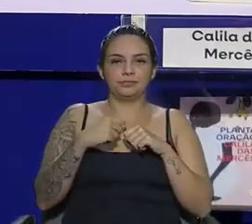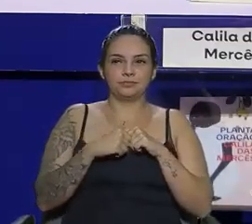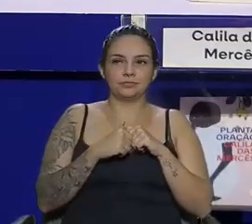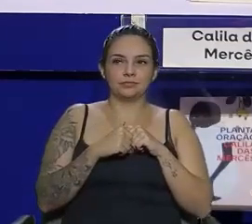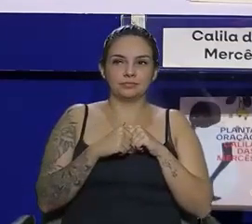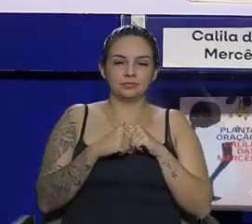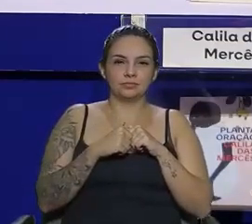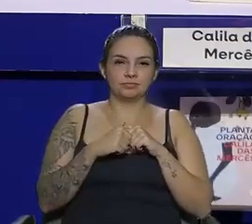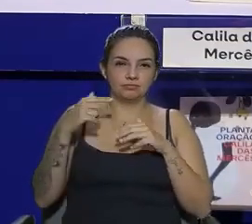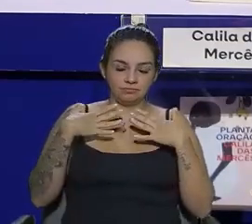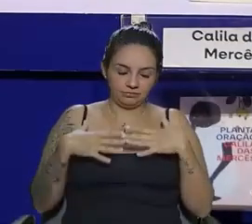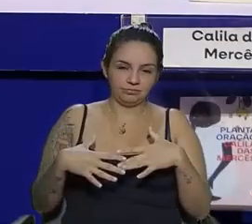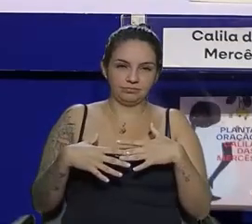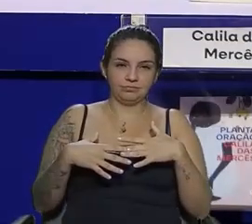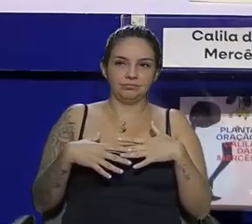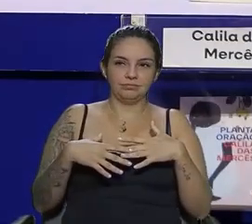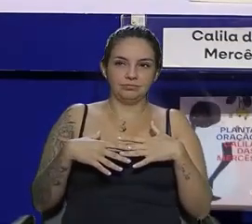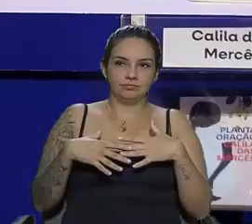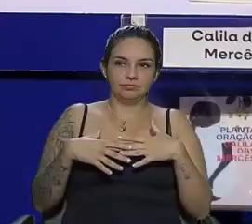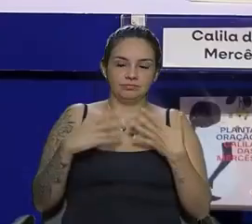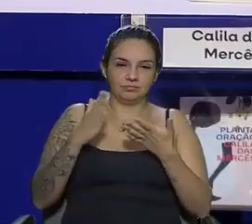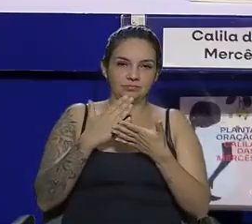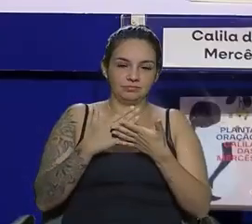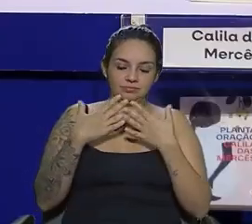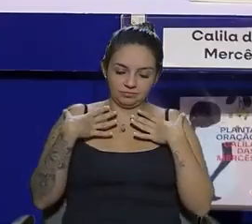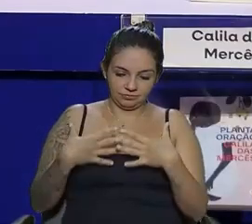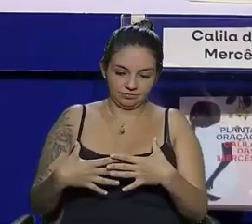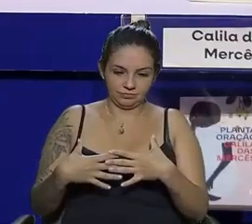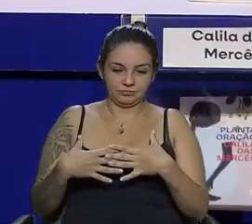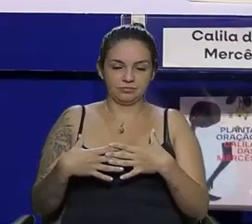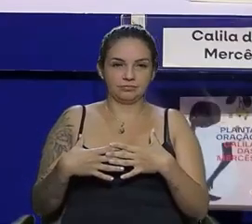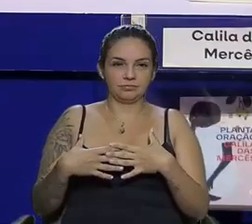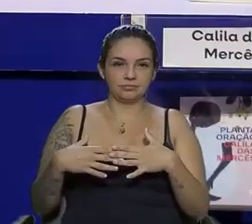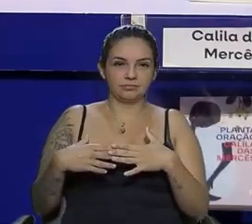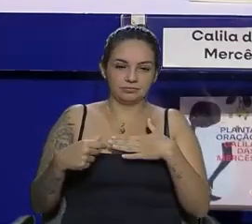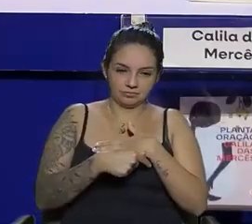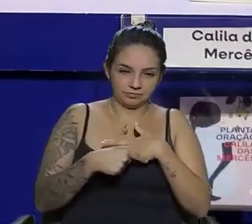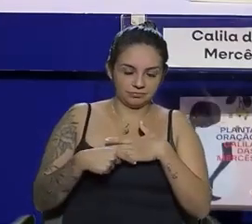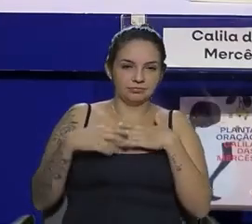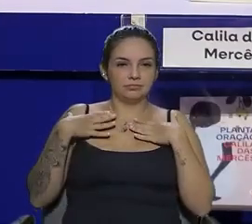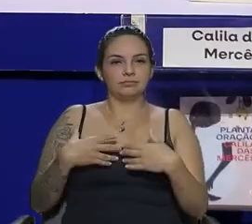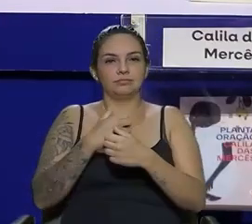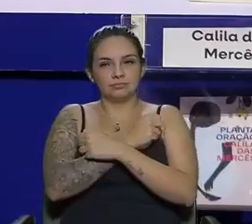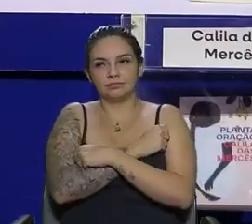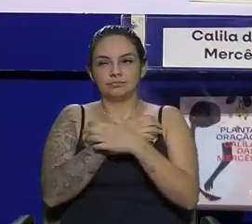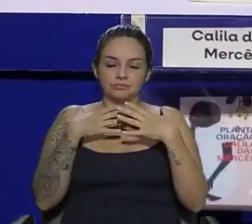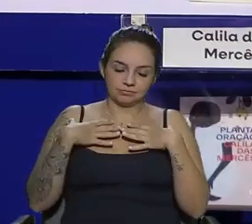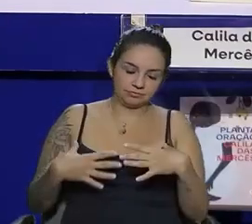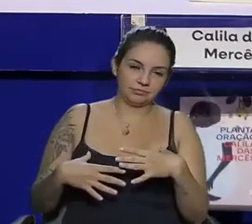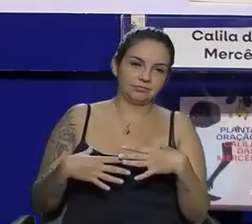mundo. Então, quando eu vim com essa camisa, eu acho que eu estou vestindo livros, que eu estou vestindo autorias, eu estou vestindo abraços, eu